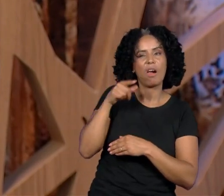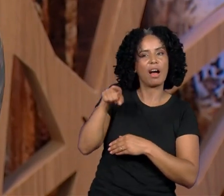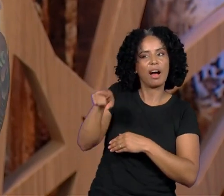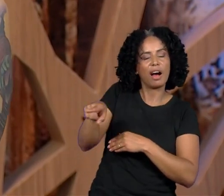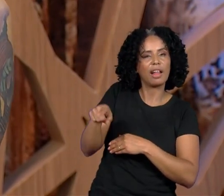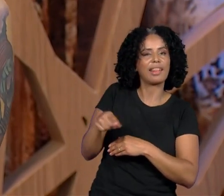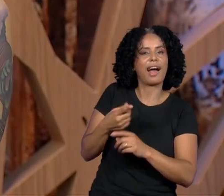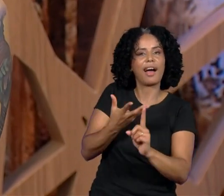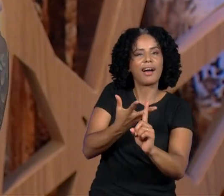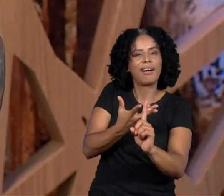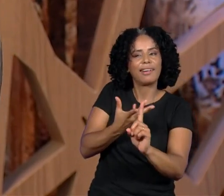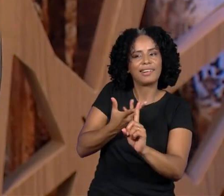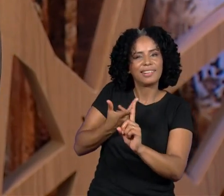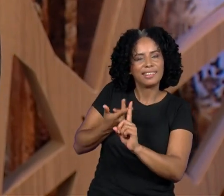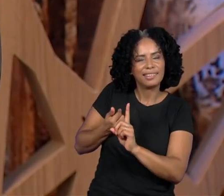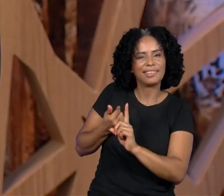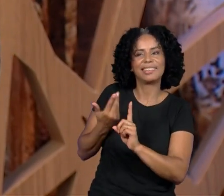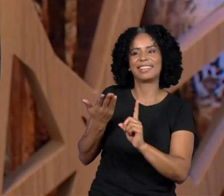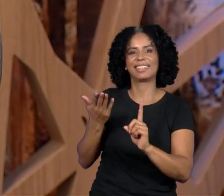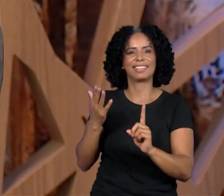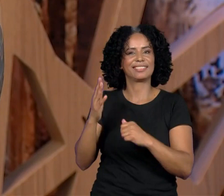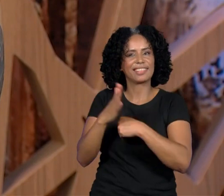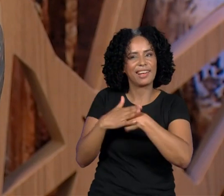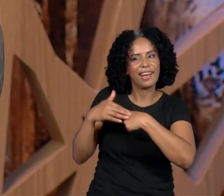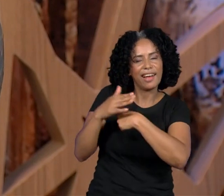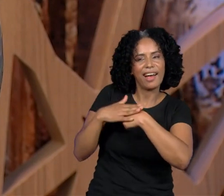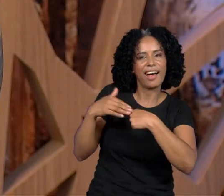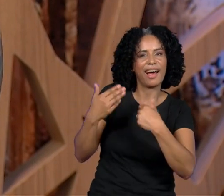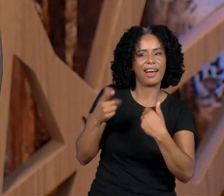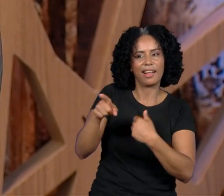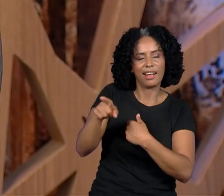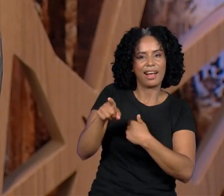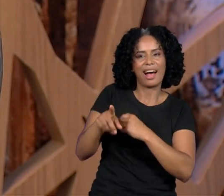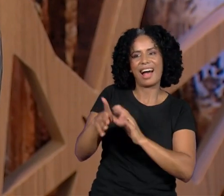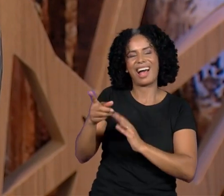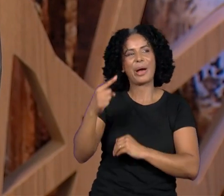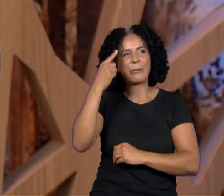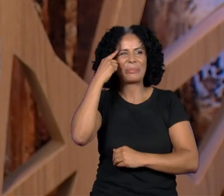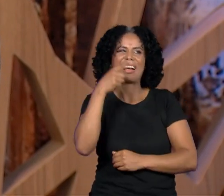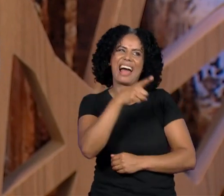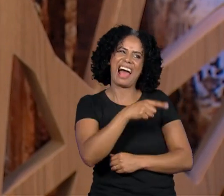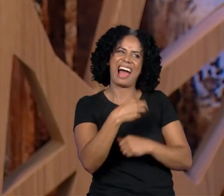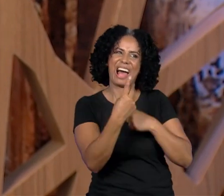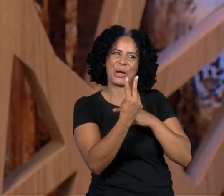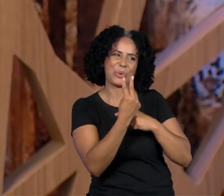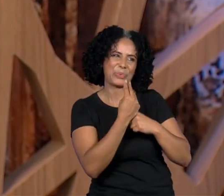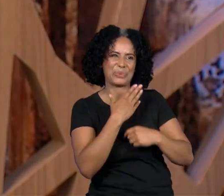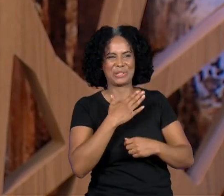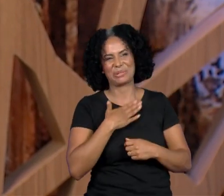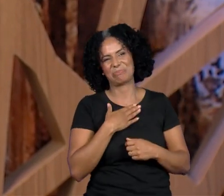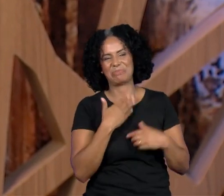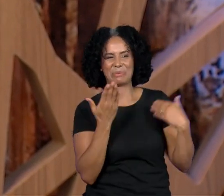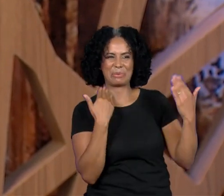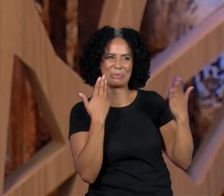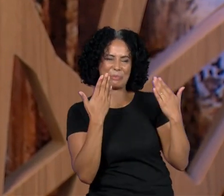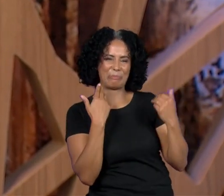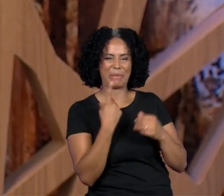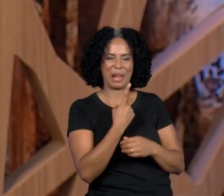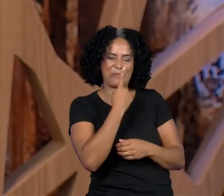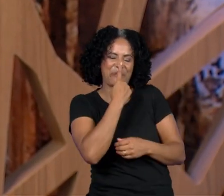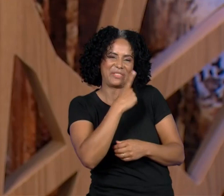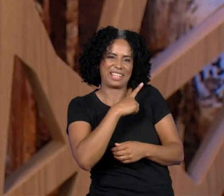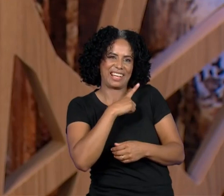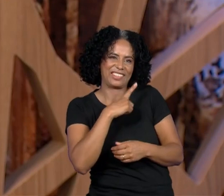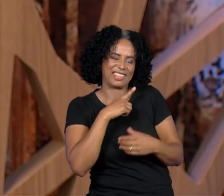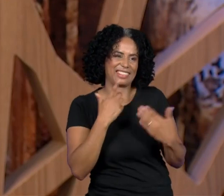forma carinhosa de tratar a pessoa. E aí você tira dela a visão profissional e coloca numa seara